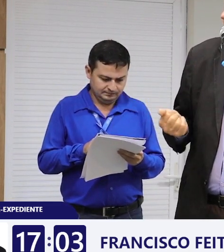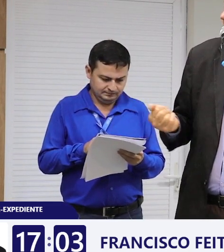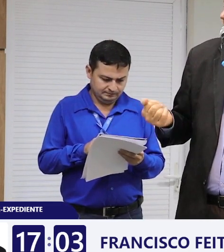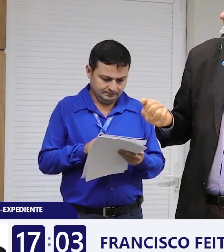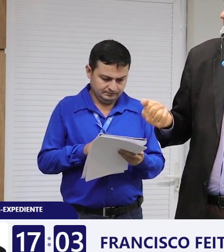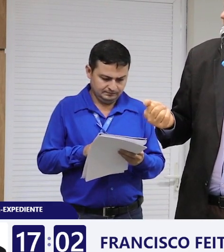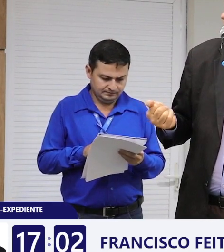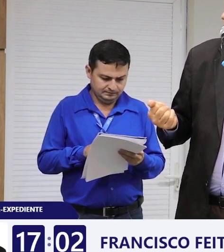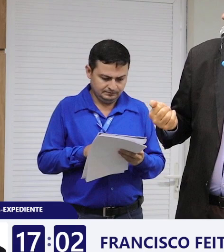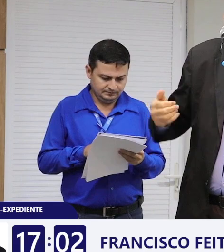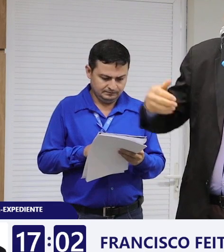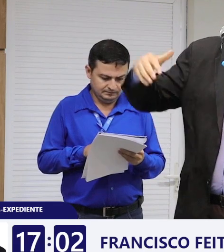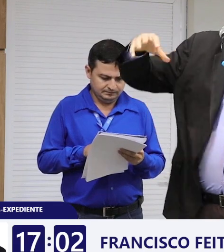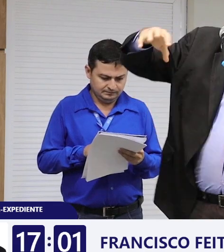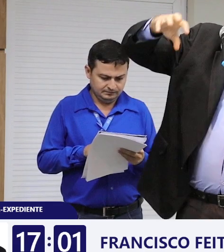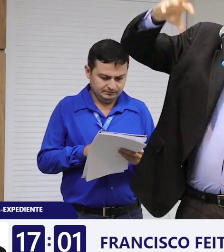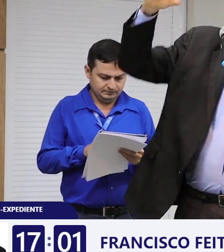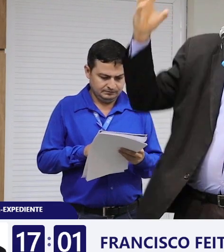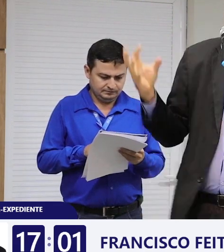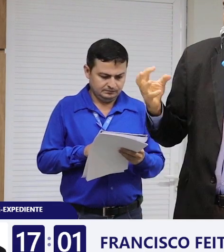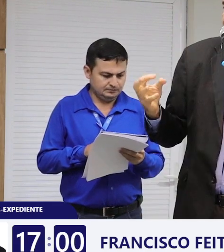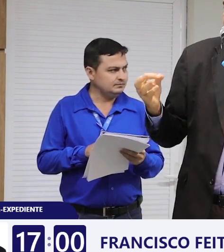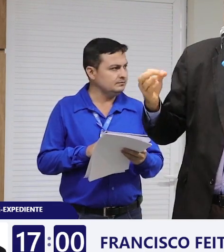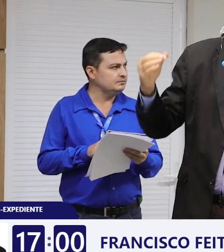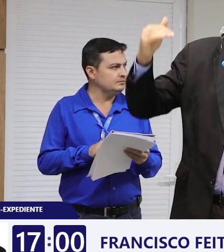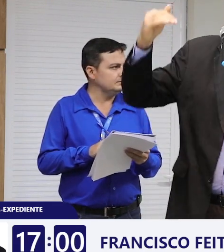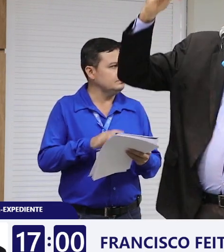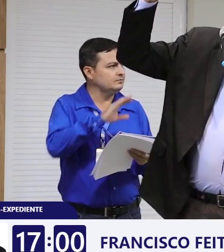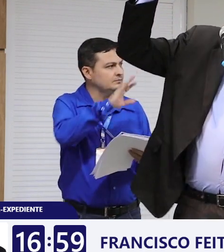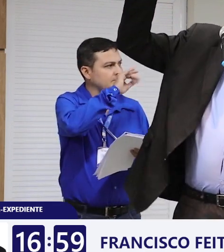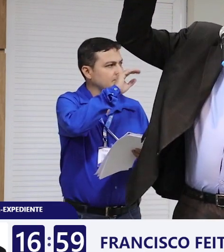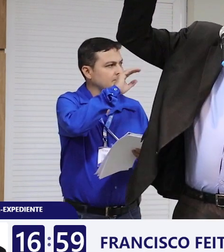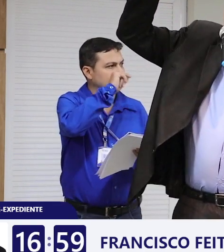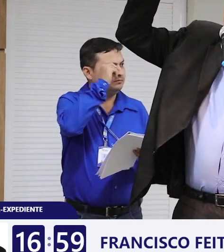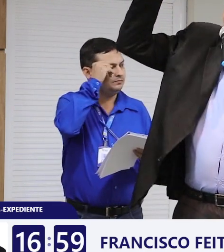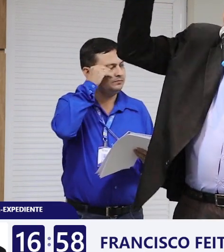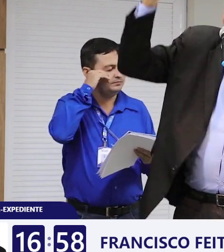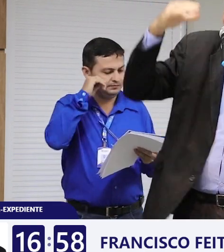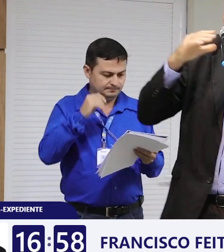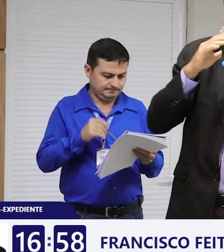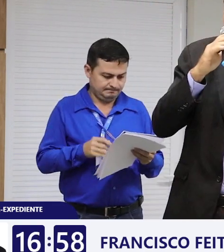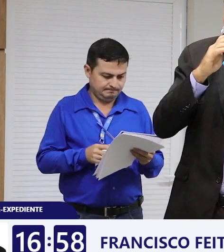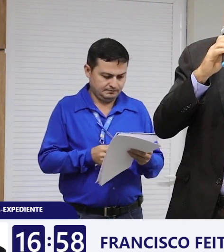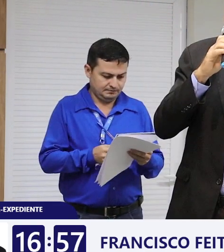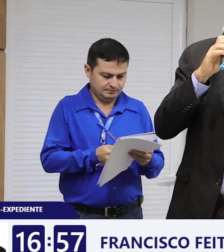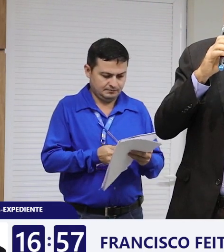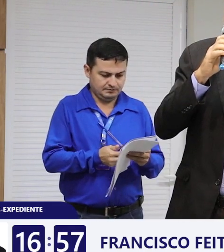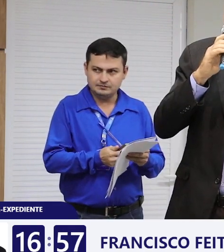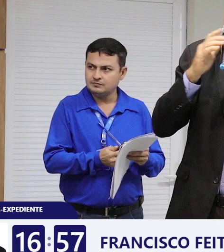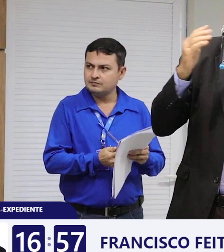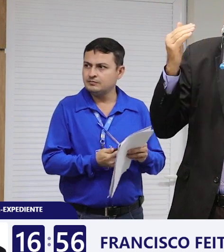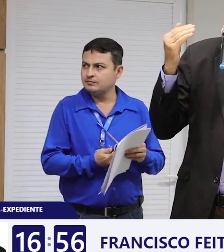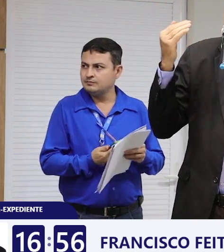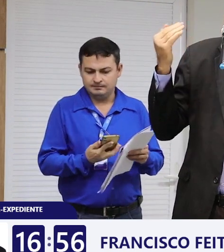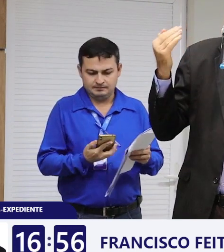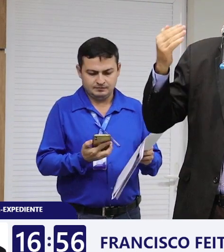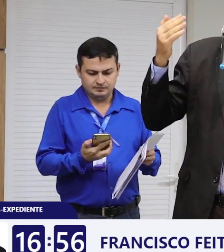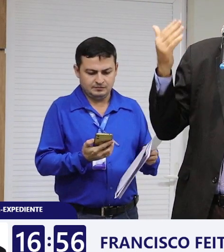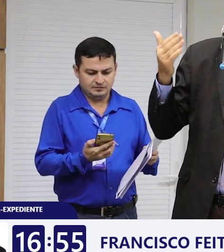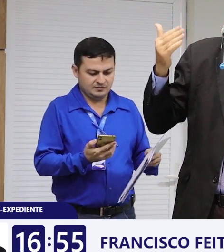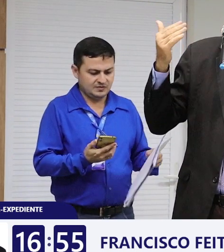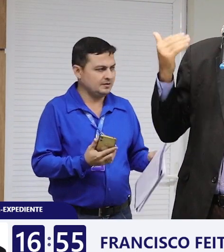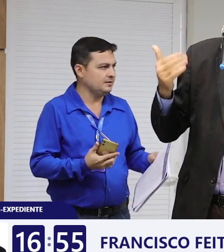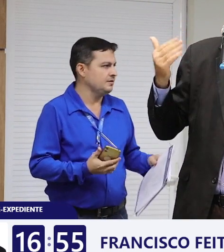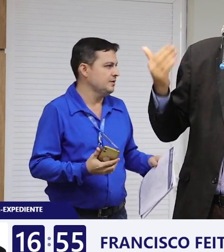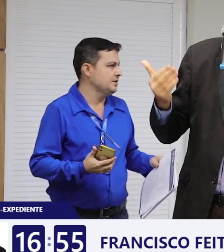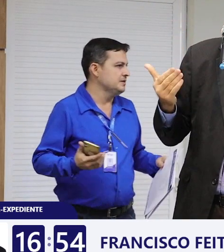funcionário exemplo tem uma uma infraestrutura que aumentou muito a demanda da energia e me diga quais foram os